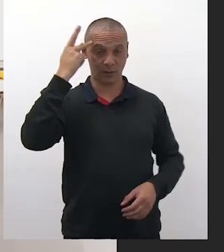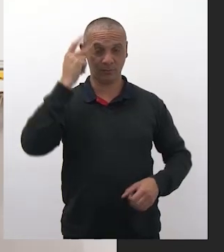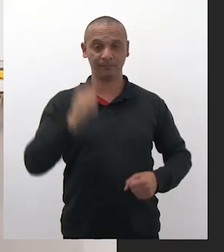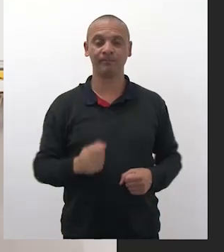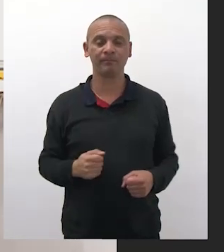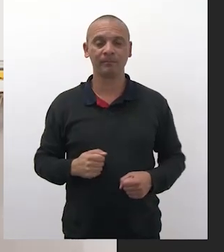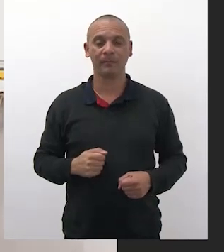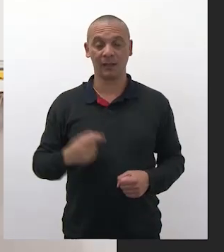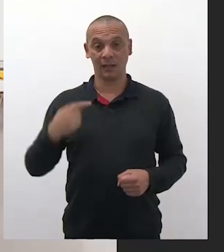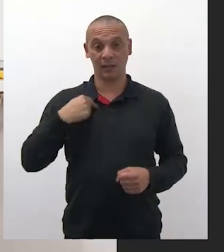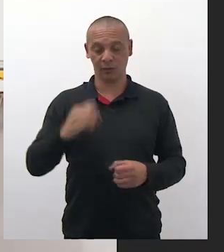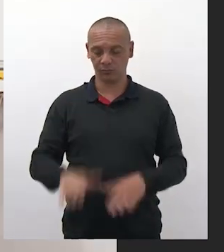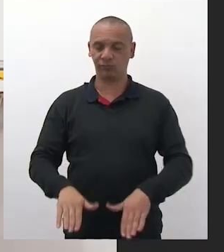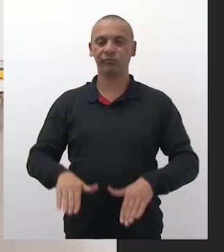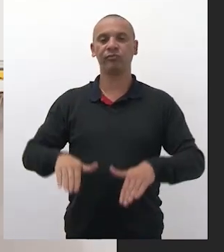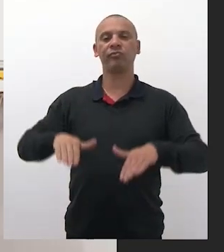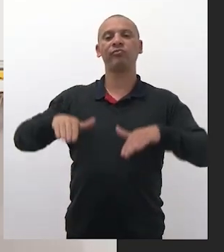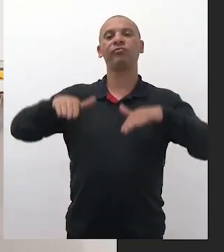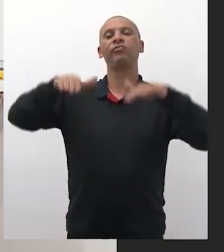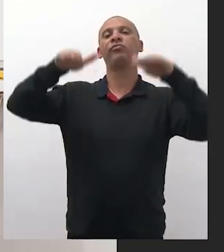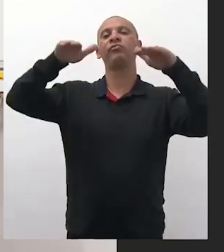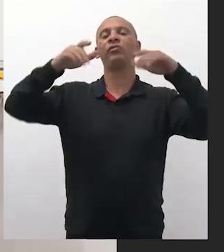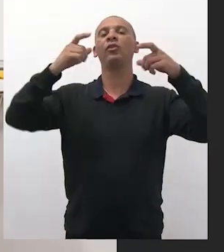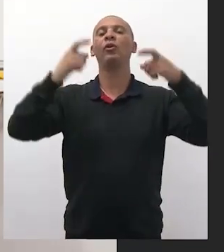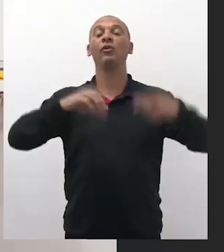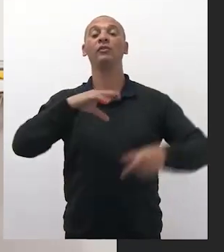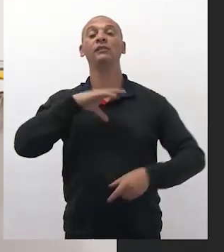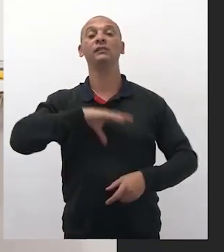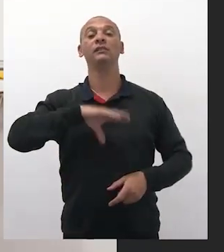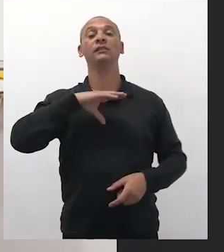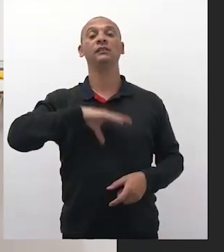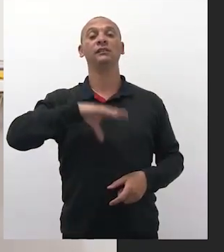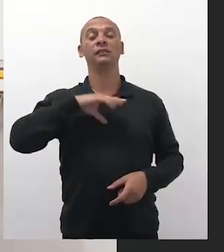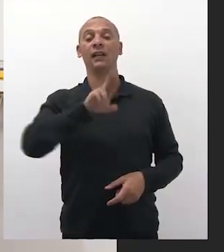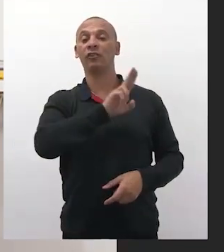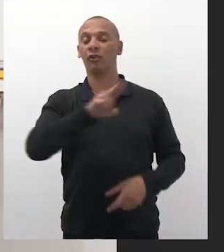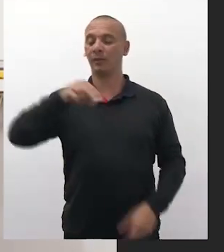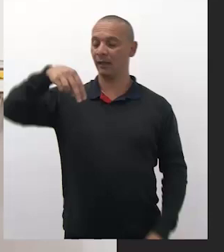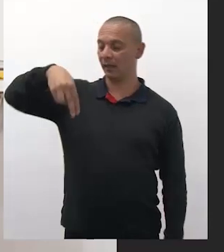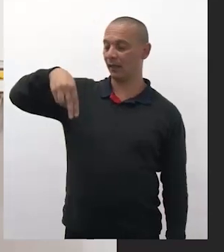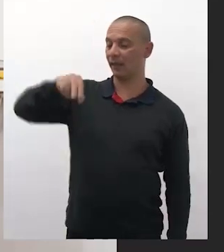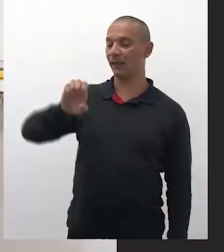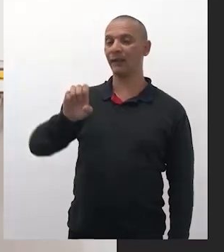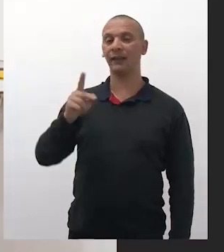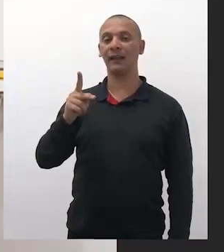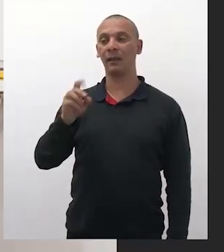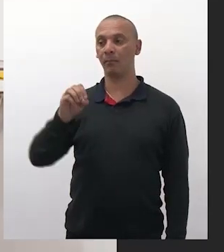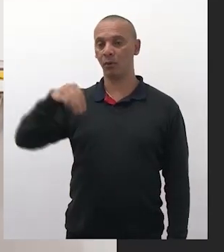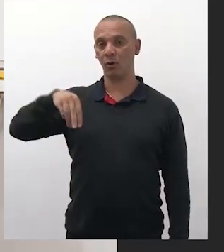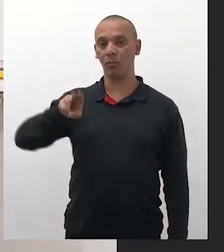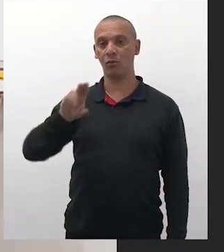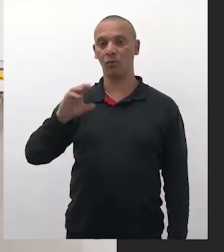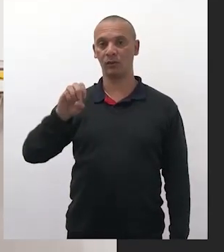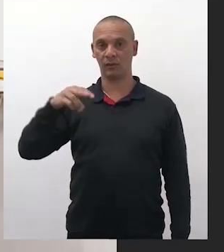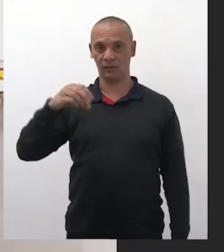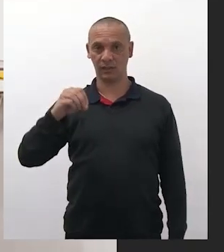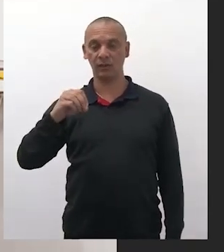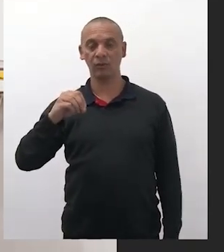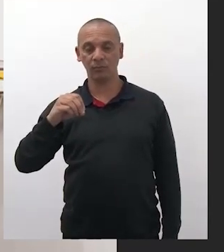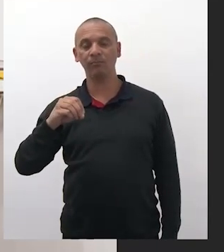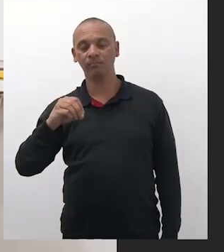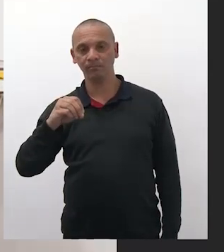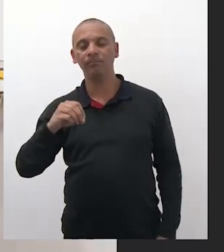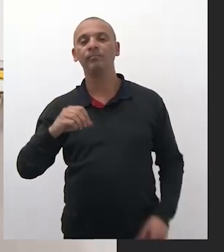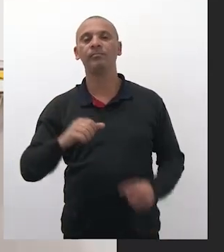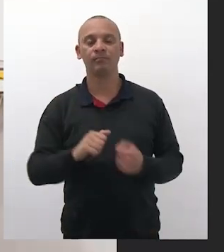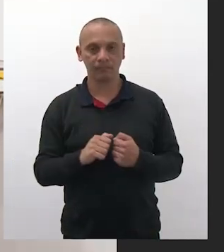Mas eu fui criada, né? E na cidade de Nepomuceno, que é a cidade vizinha a